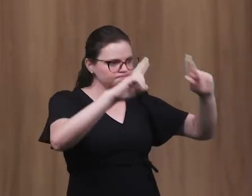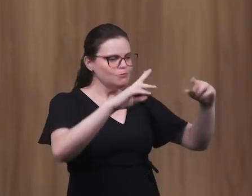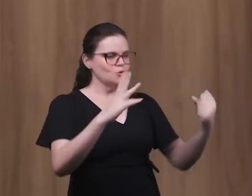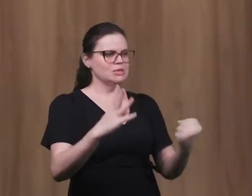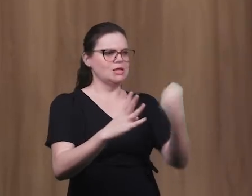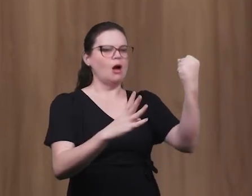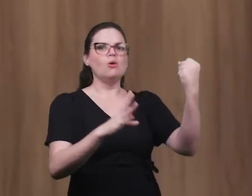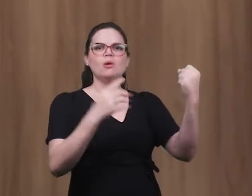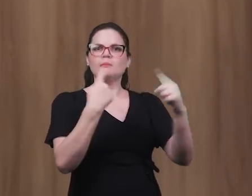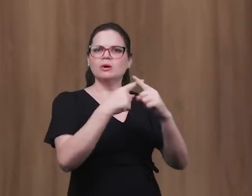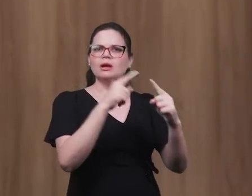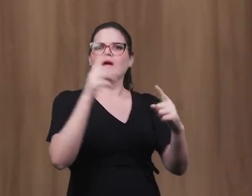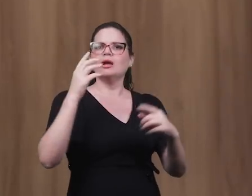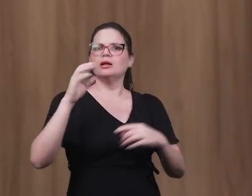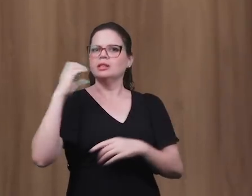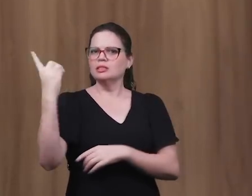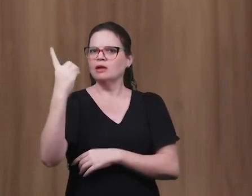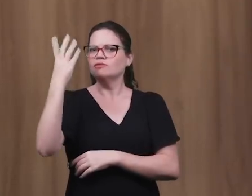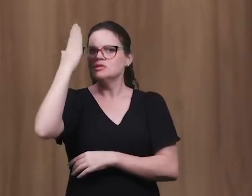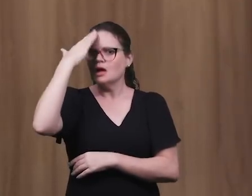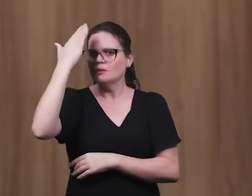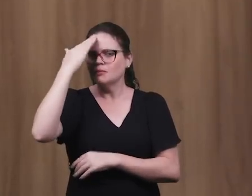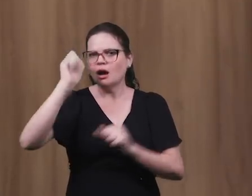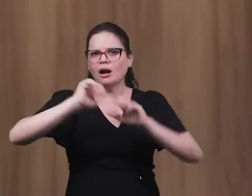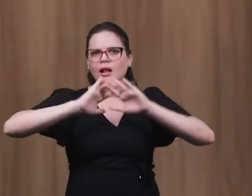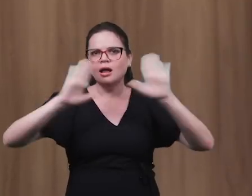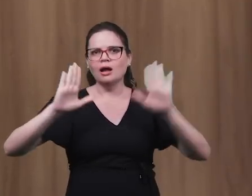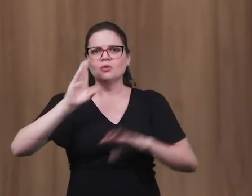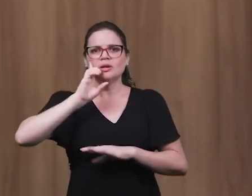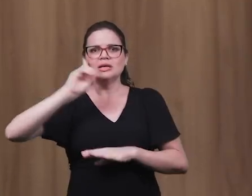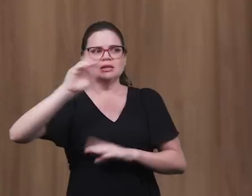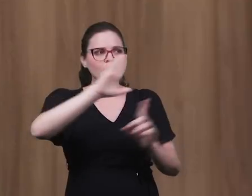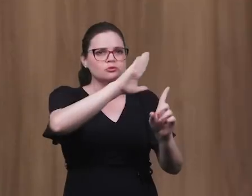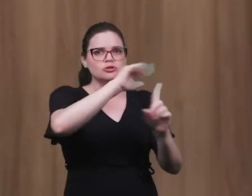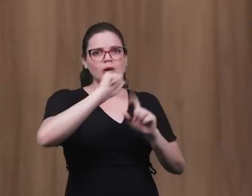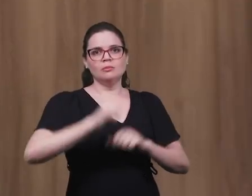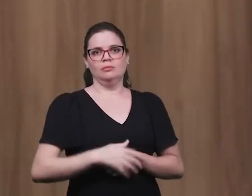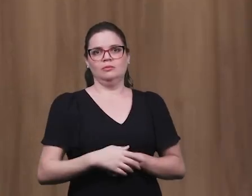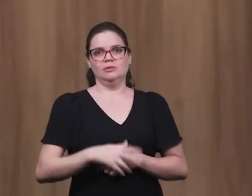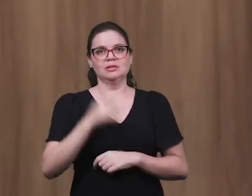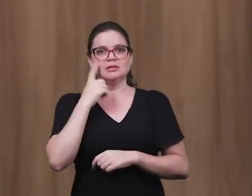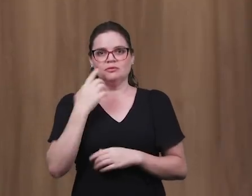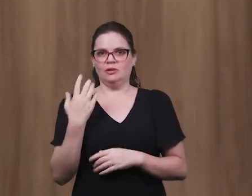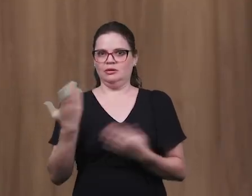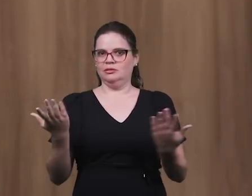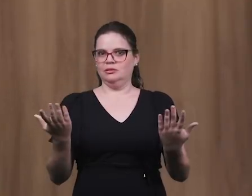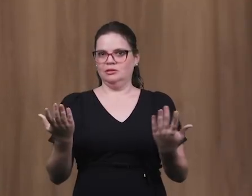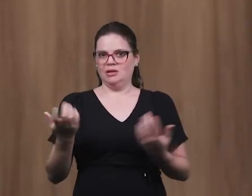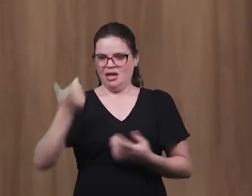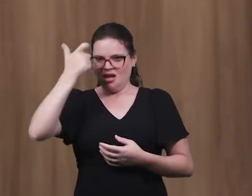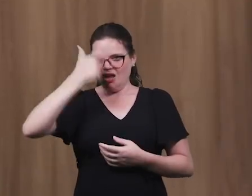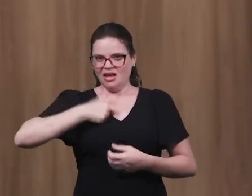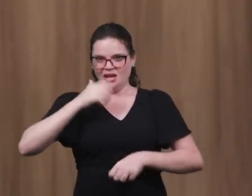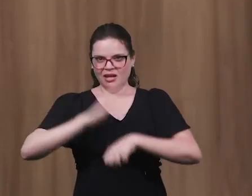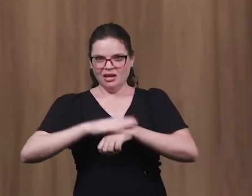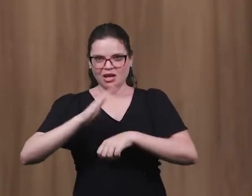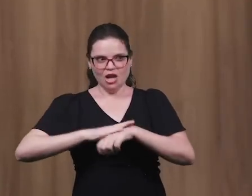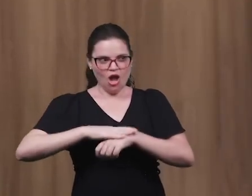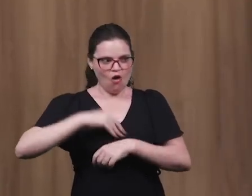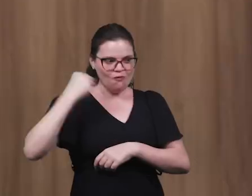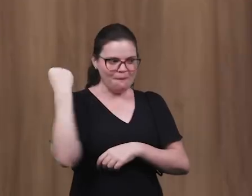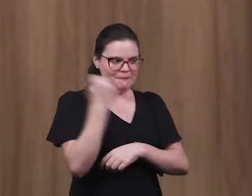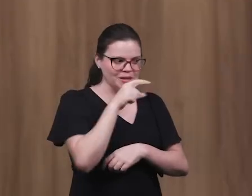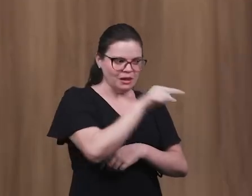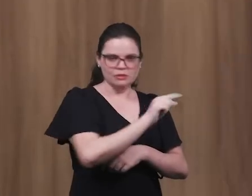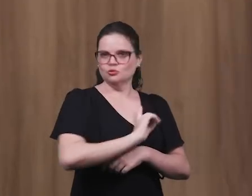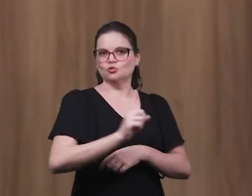vai e declara isso: olha, que Deus julgue entre mim e ti, mas eu não vou tocar numa autoridade que foi constituída